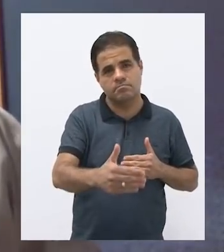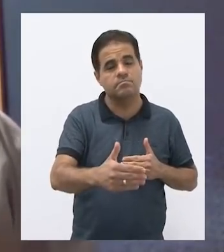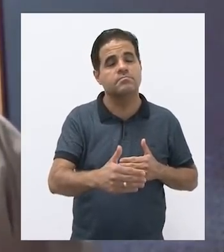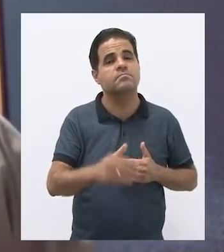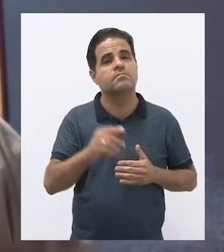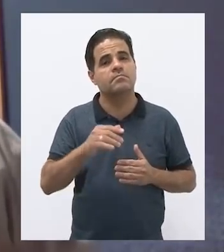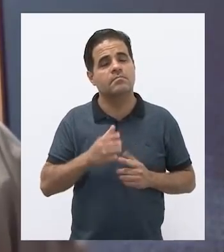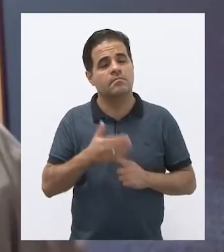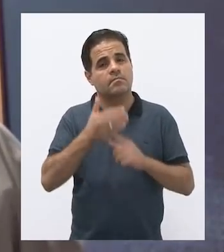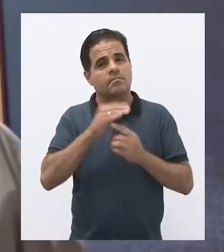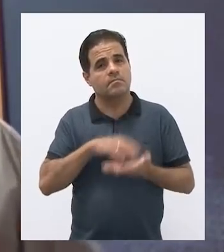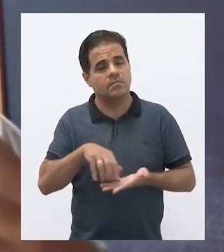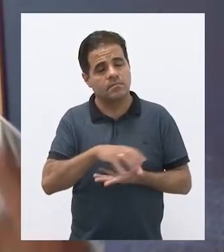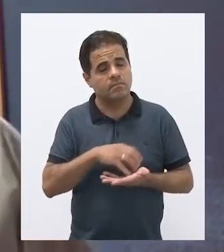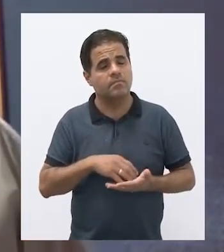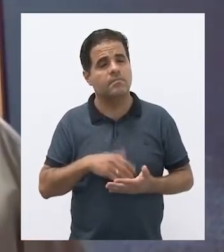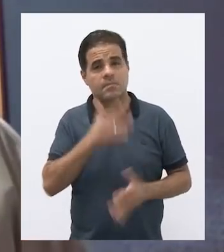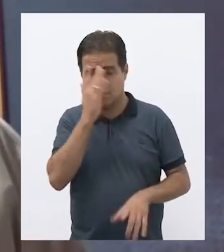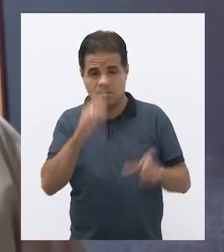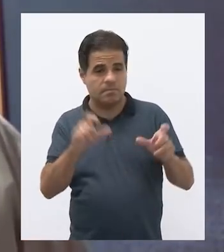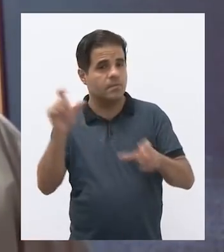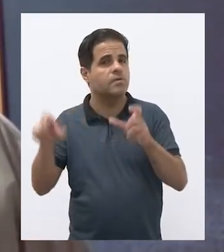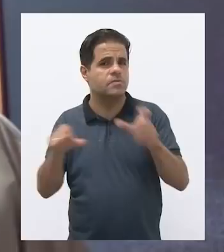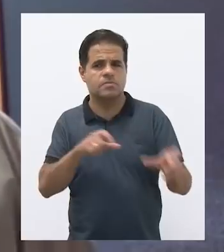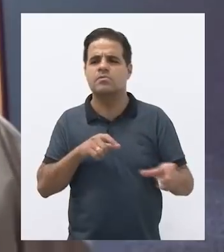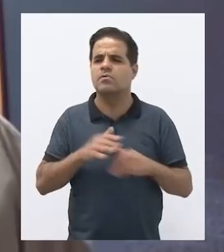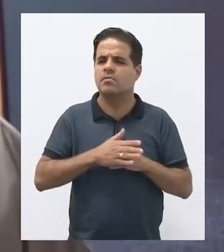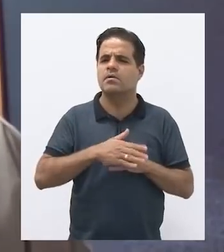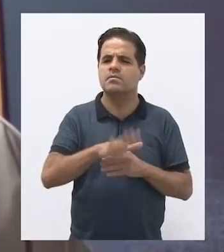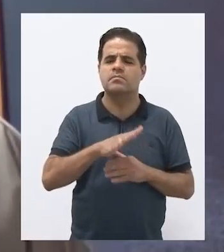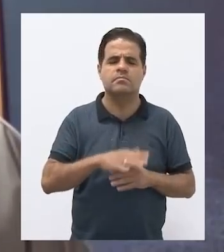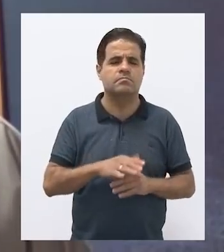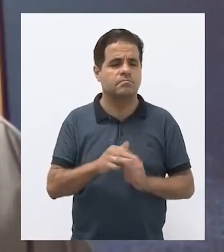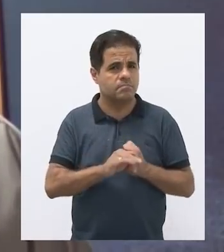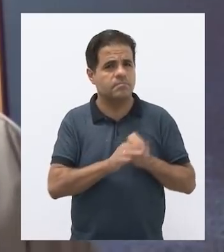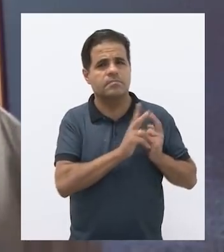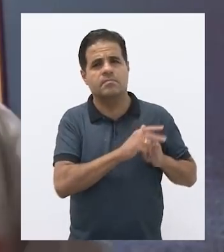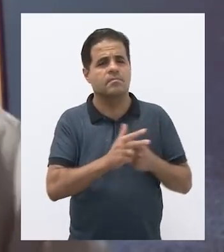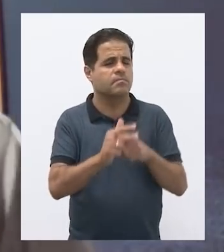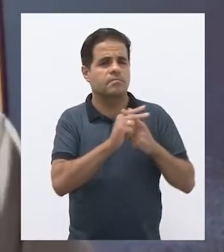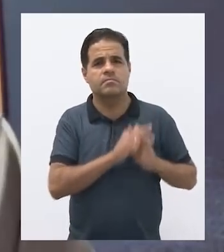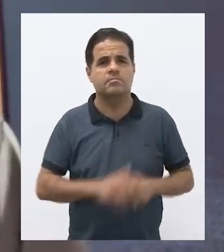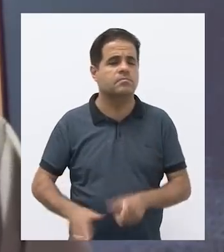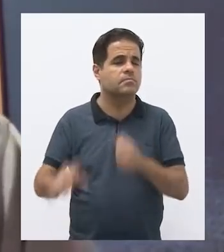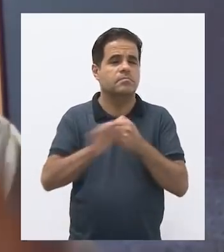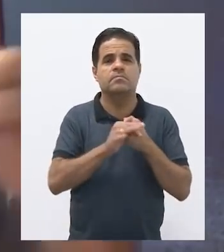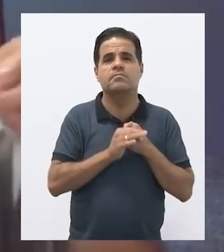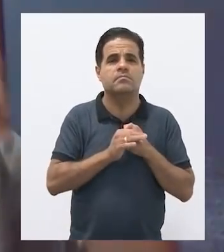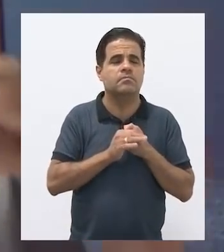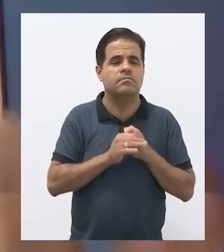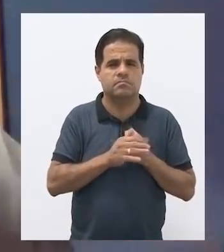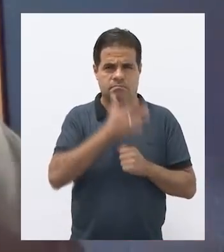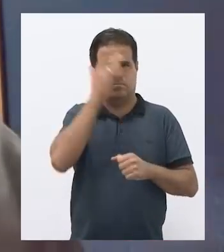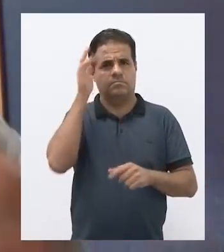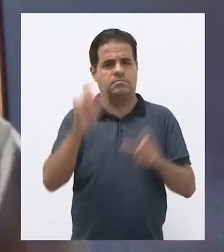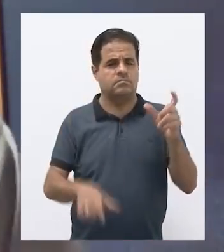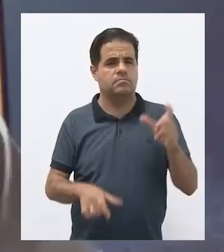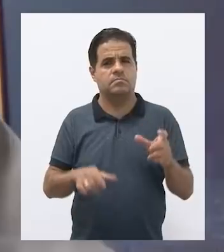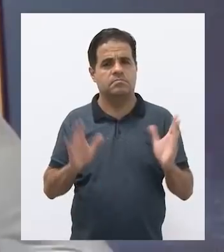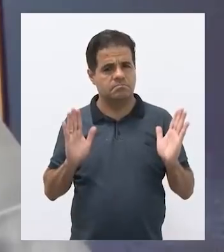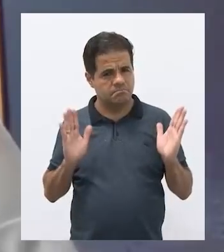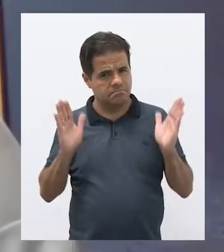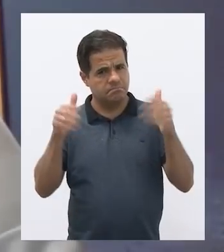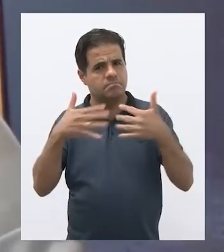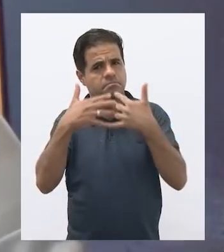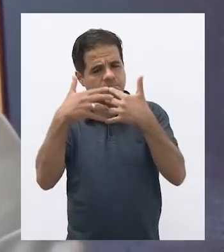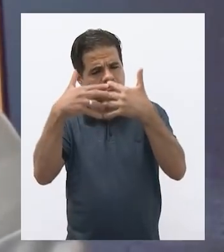Porque a tecnologia ela é muito mais sobre pessoas do que sobre ferramentas. A tecnologia é sobre como as ferramentas empoderam